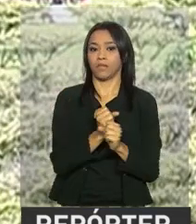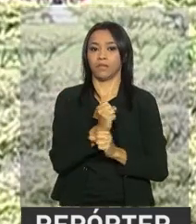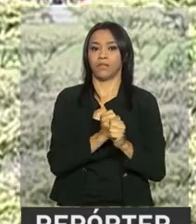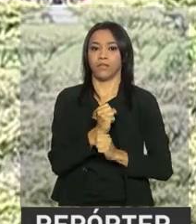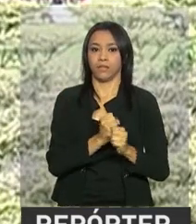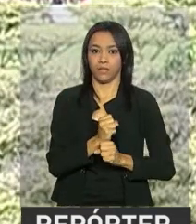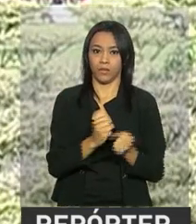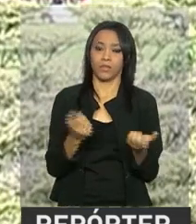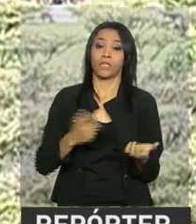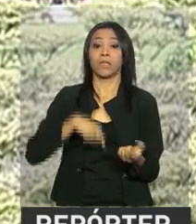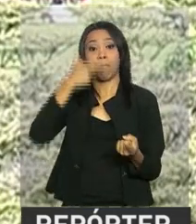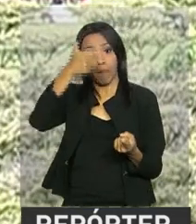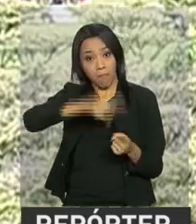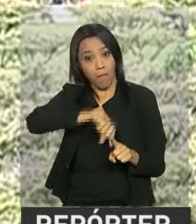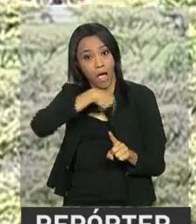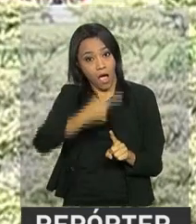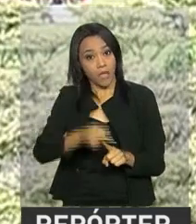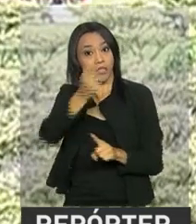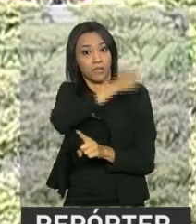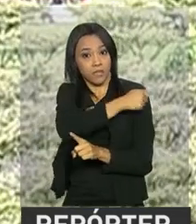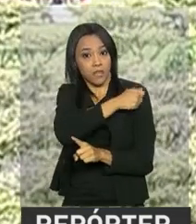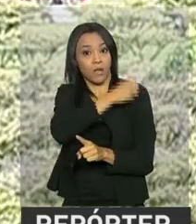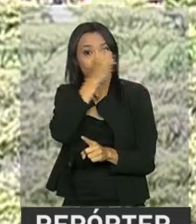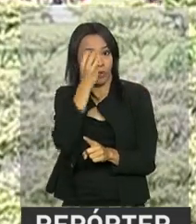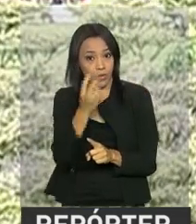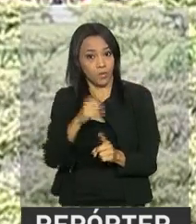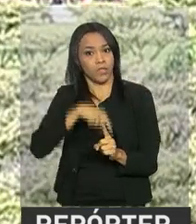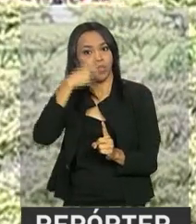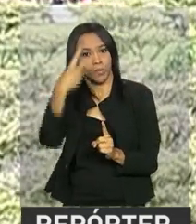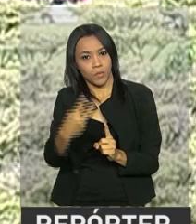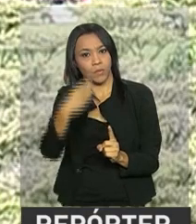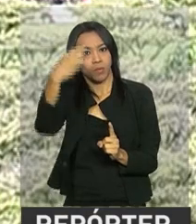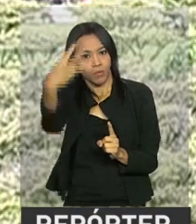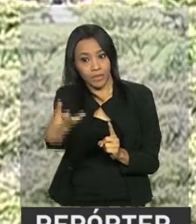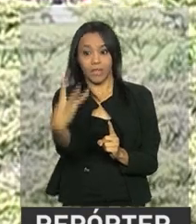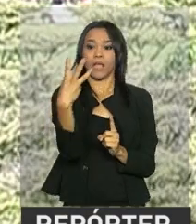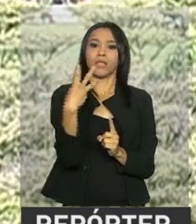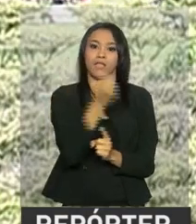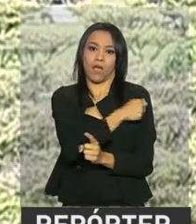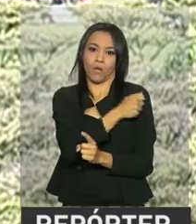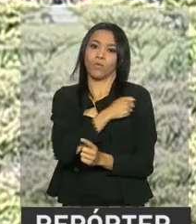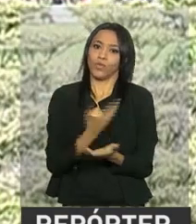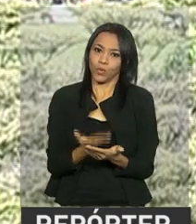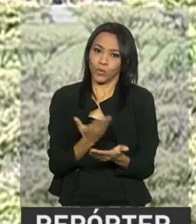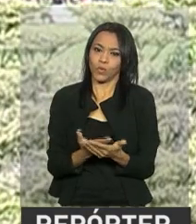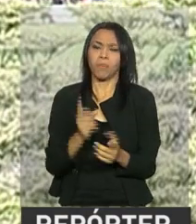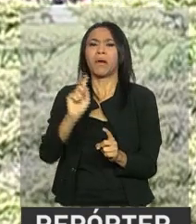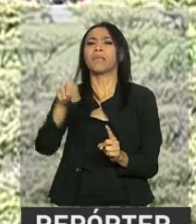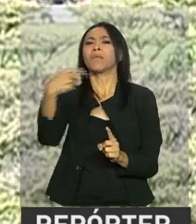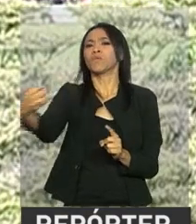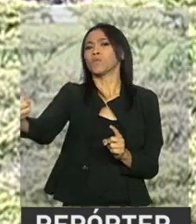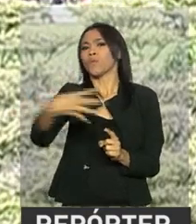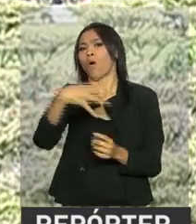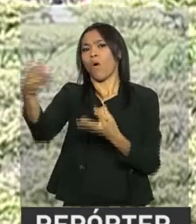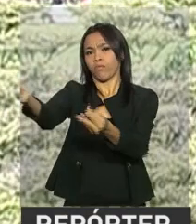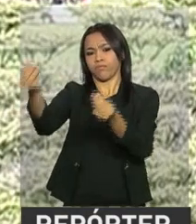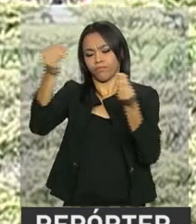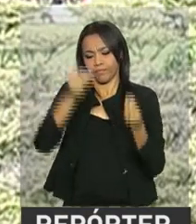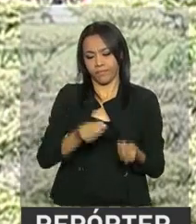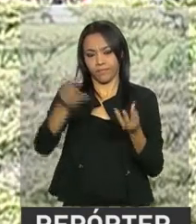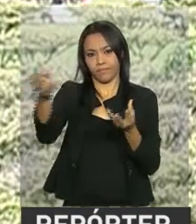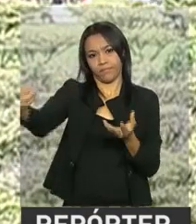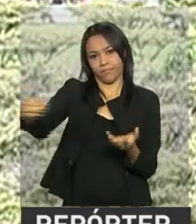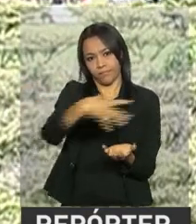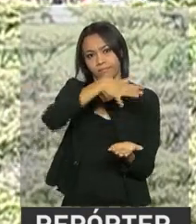mais 3 estudantes vão usar esses livros, mas também vai haver novos livros para reposição